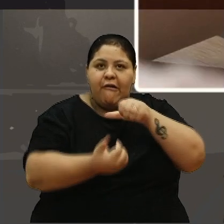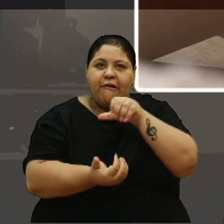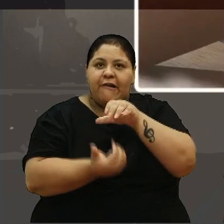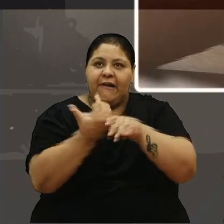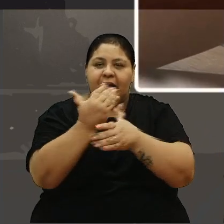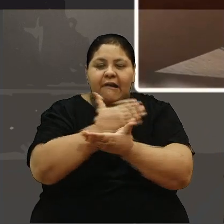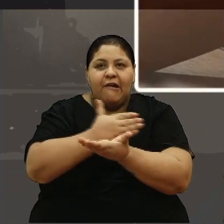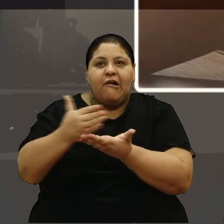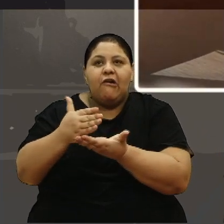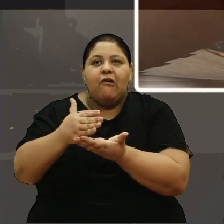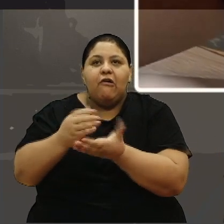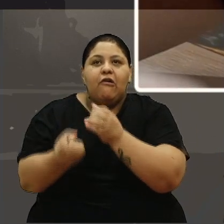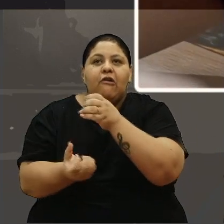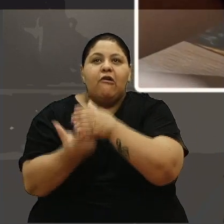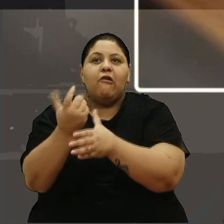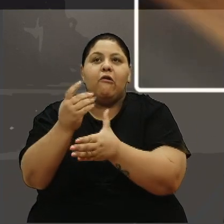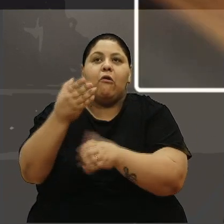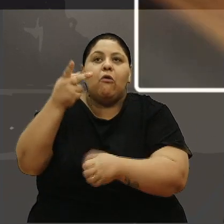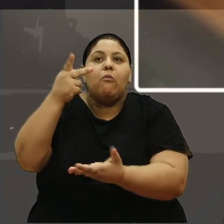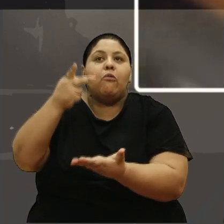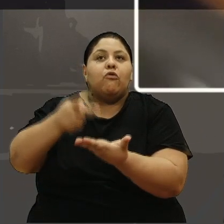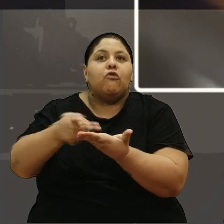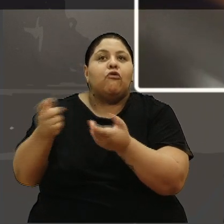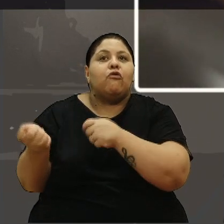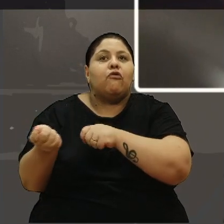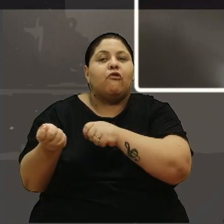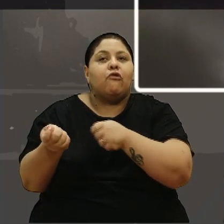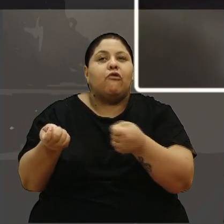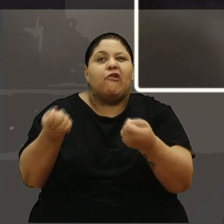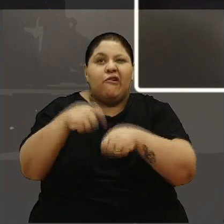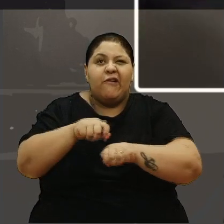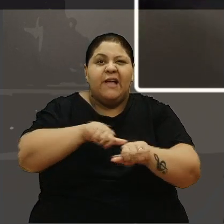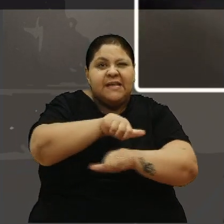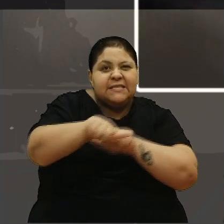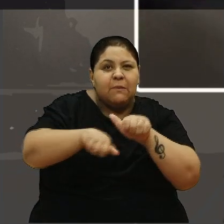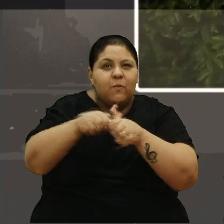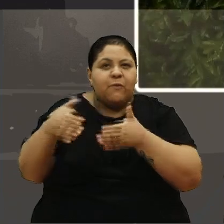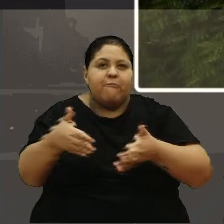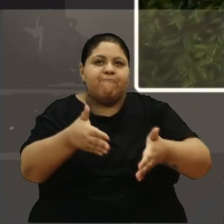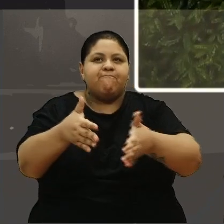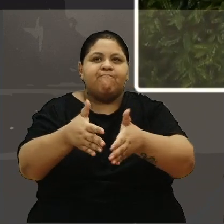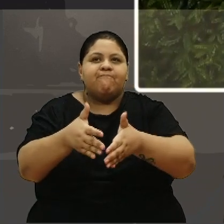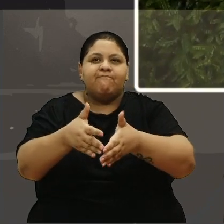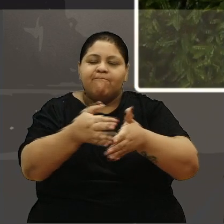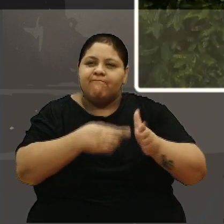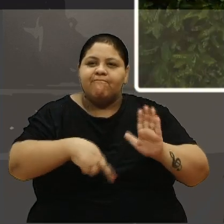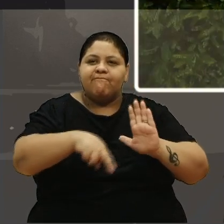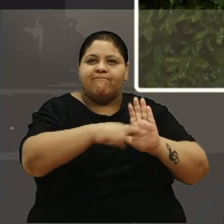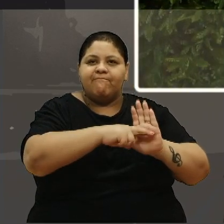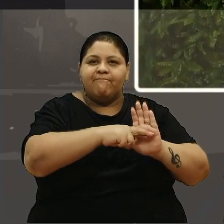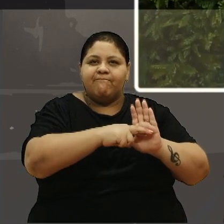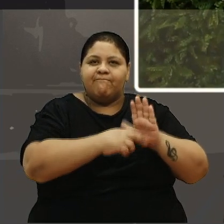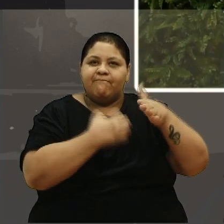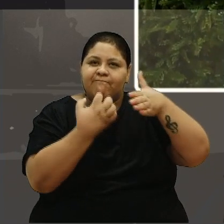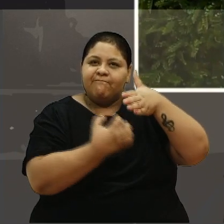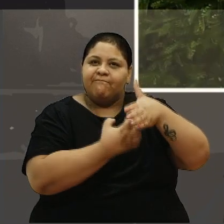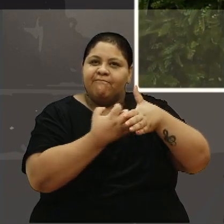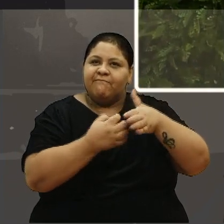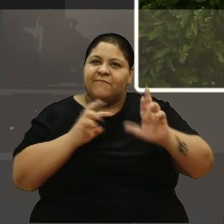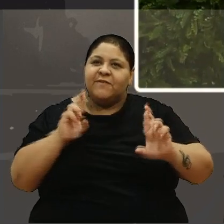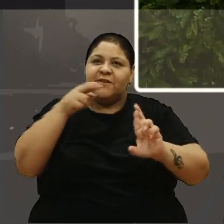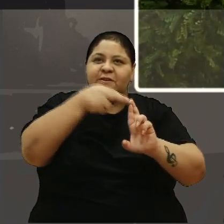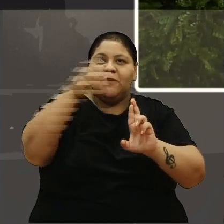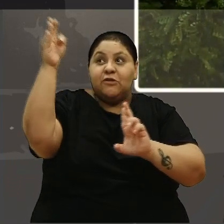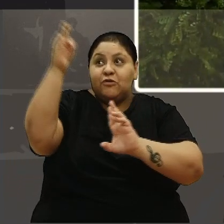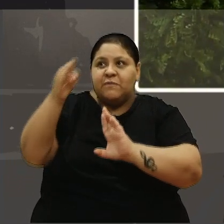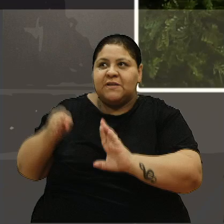a fabricar o produto que precisavam. Essa mudança de rumo resultou em uma empresa que é referência no Brasil